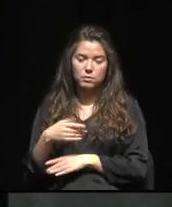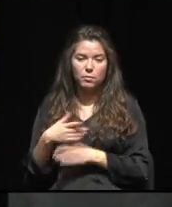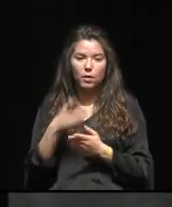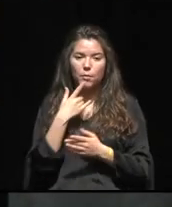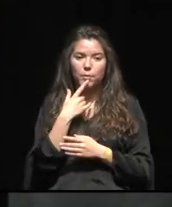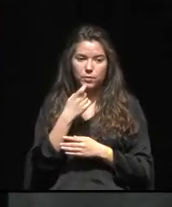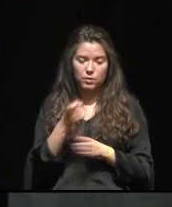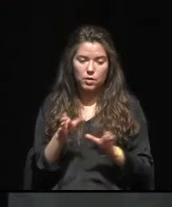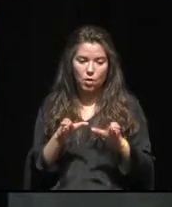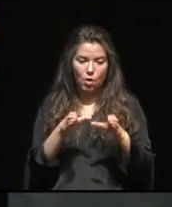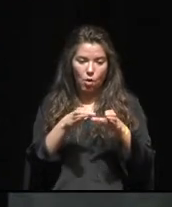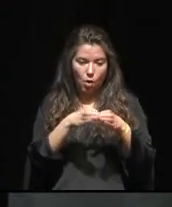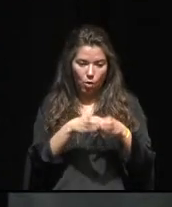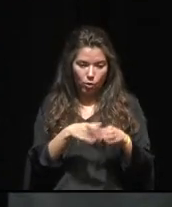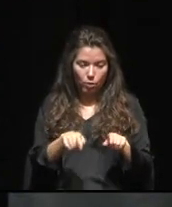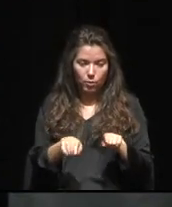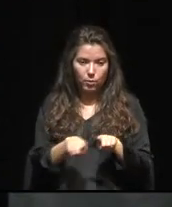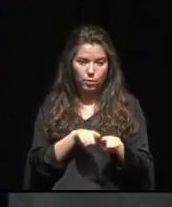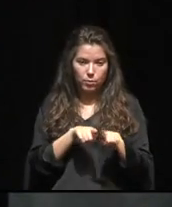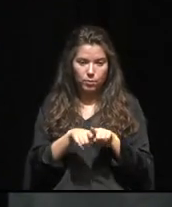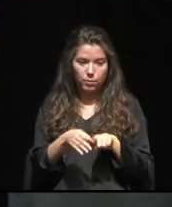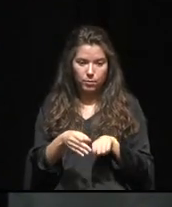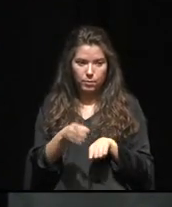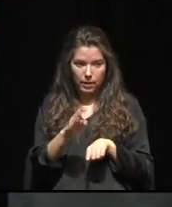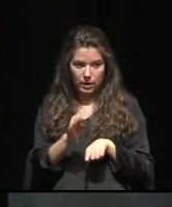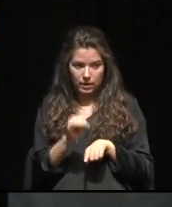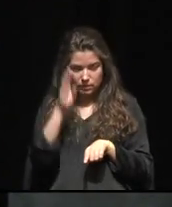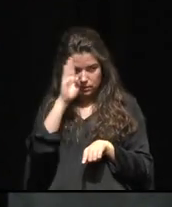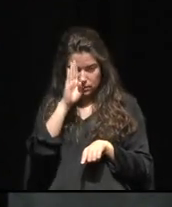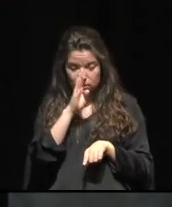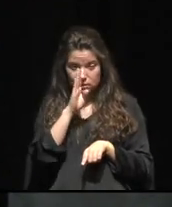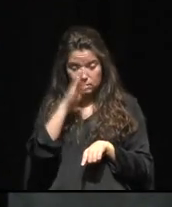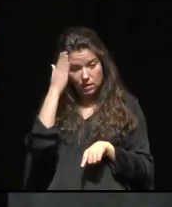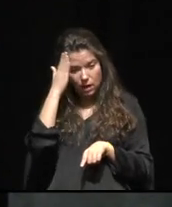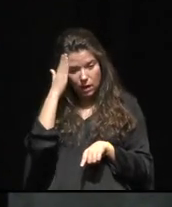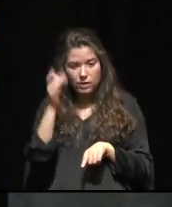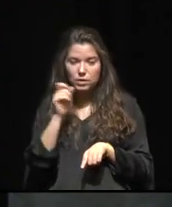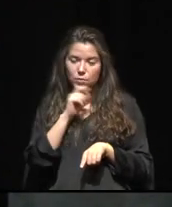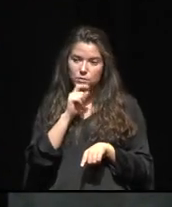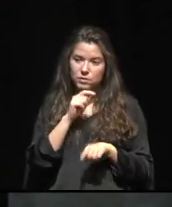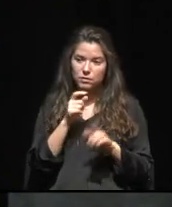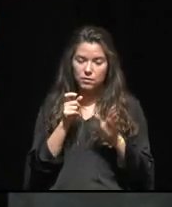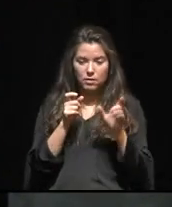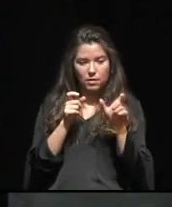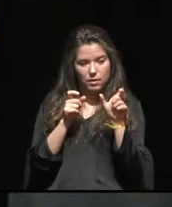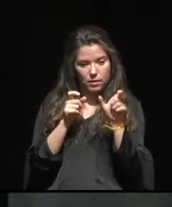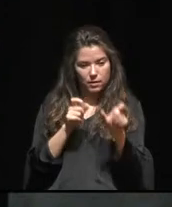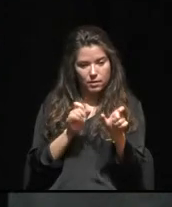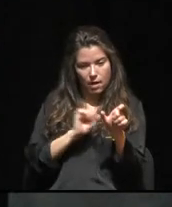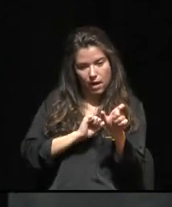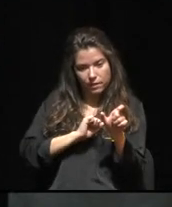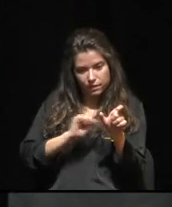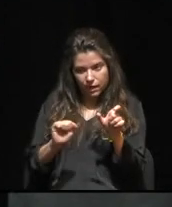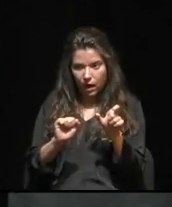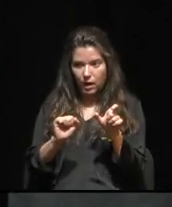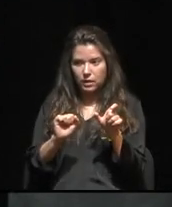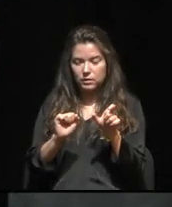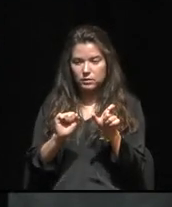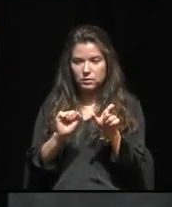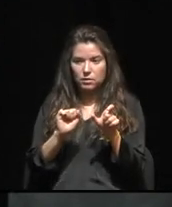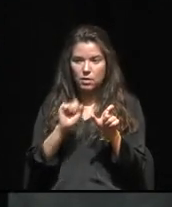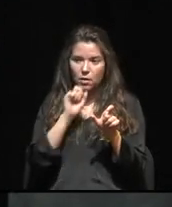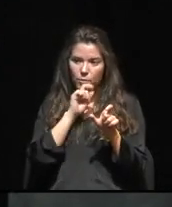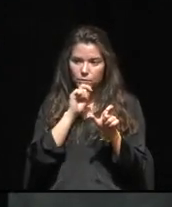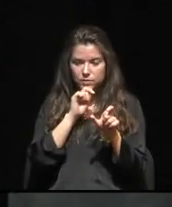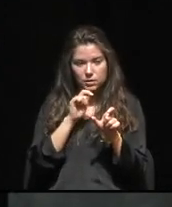perguntar ao grupo Municipal do partido socialista se considera possível retirar-se ataques indiscriminados neste ponto para que nós